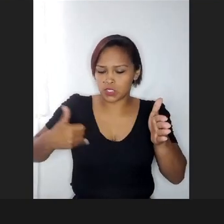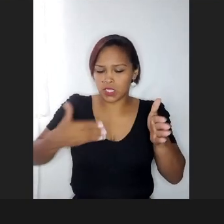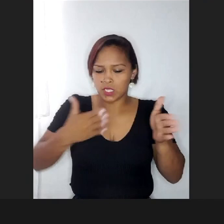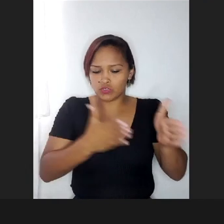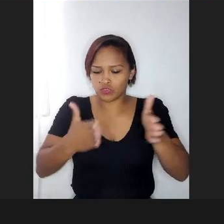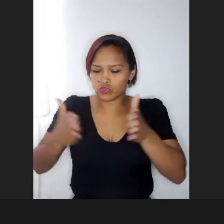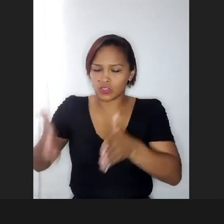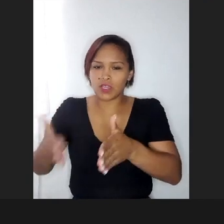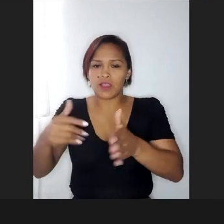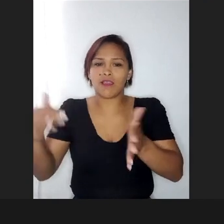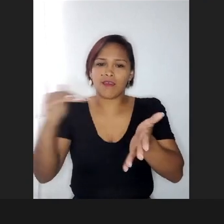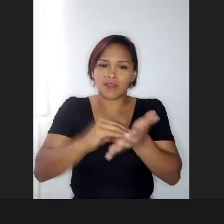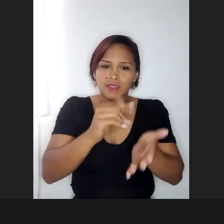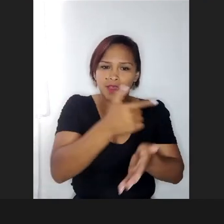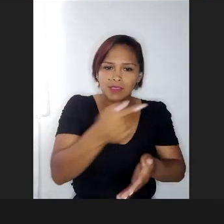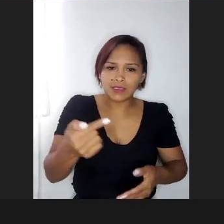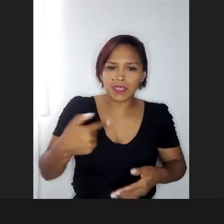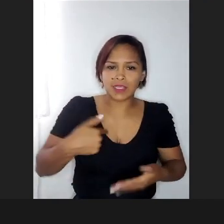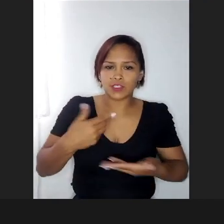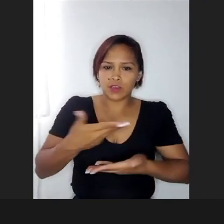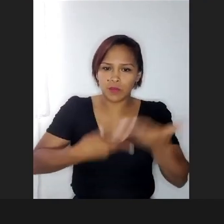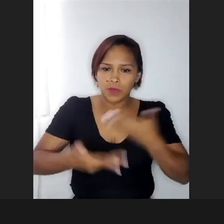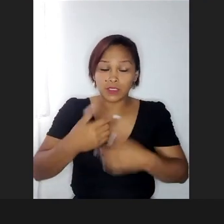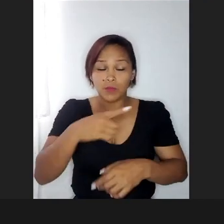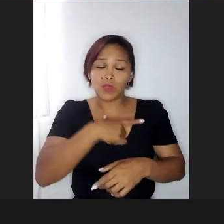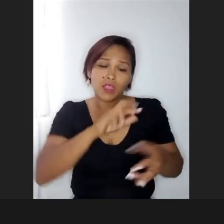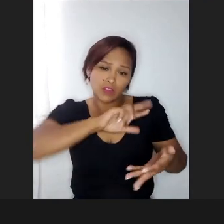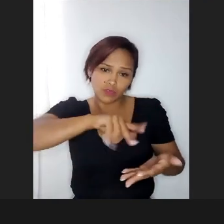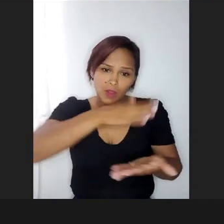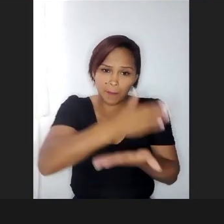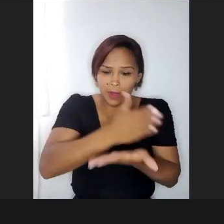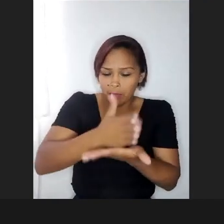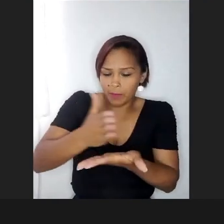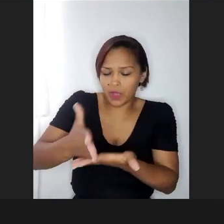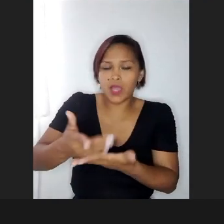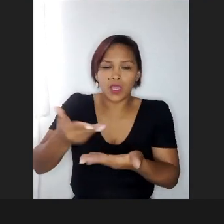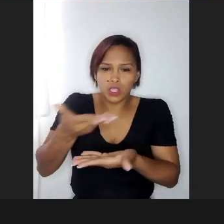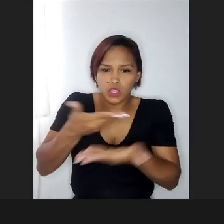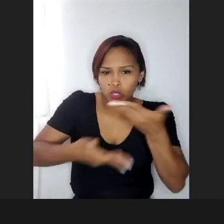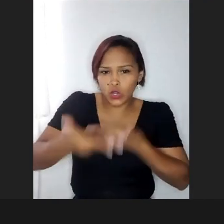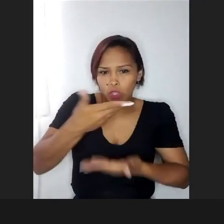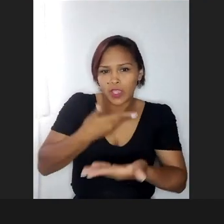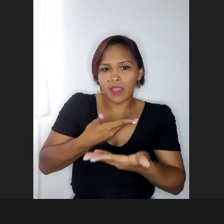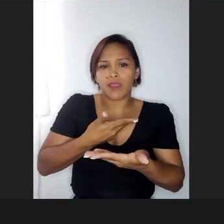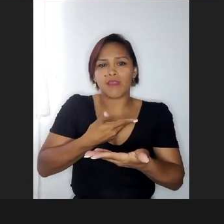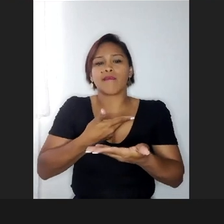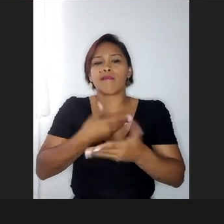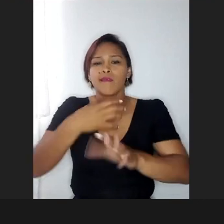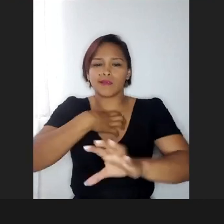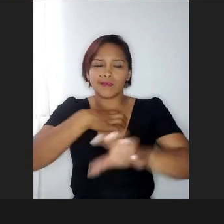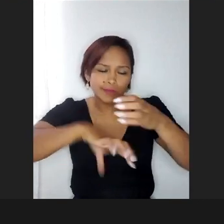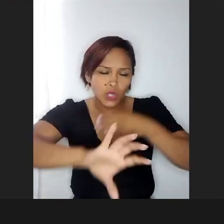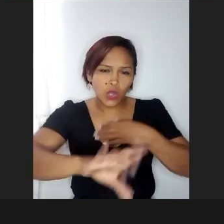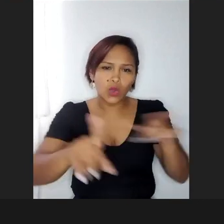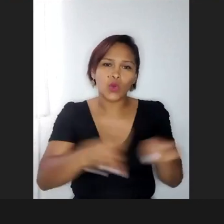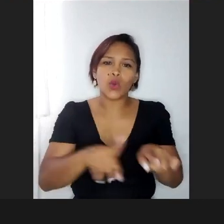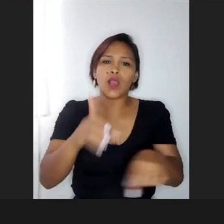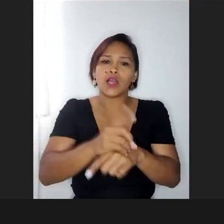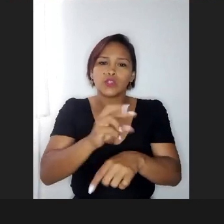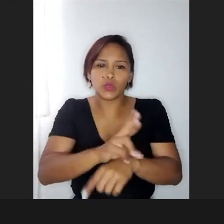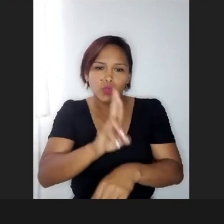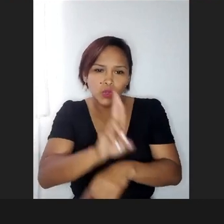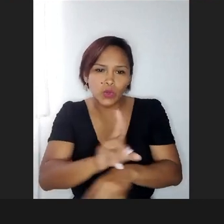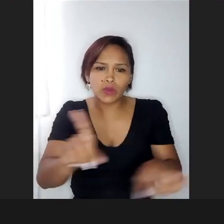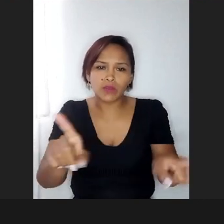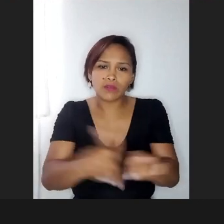anos, e dá pra trocar muita coisa, as meninas se ajudam entre si, a doutora Ju também ajuda, então, acho que bem